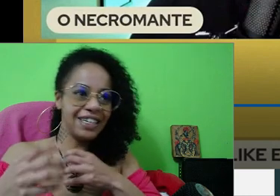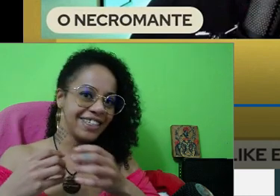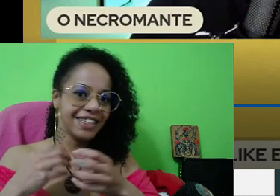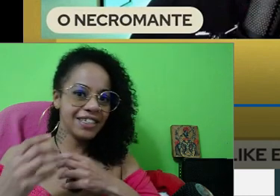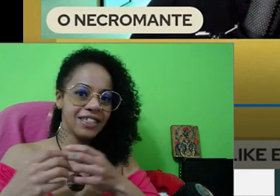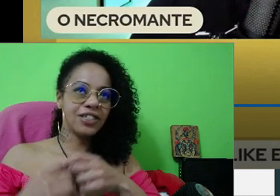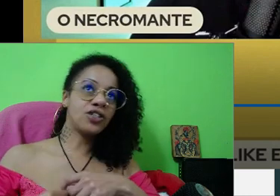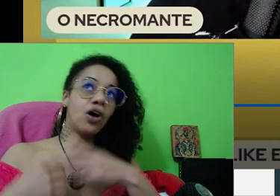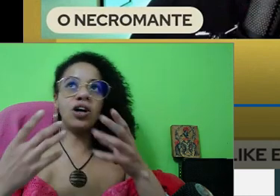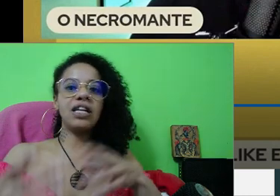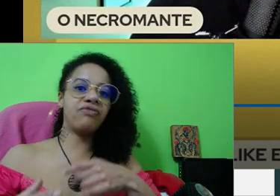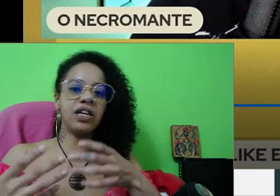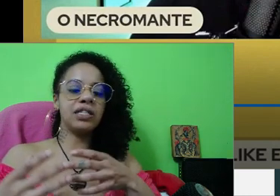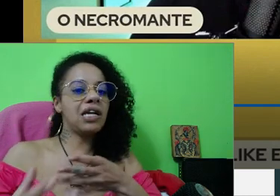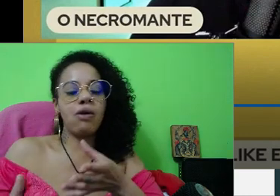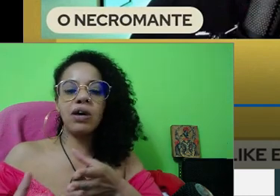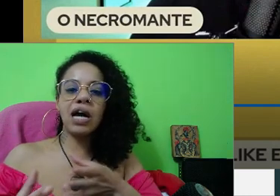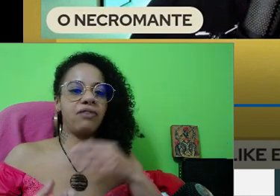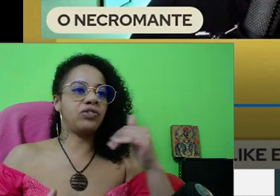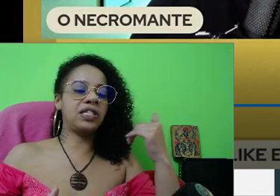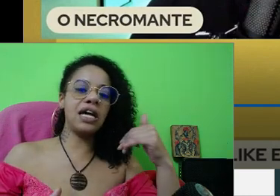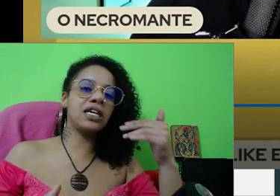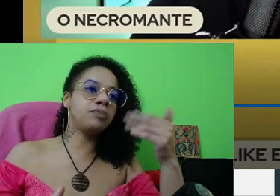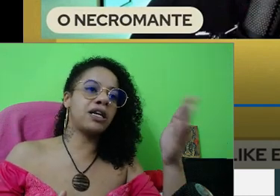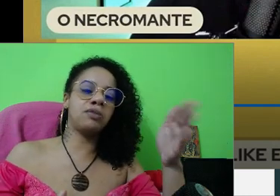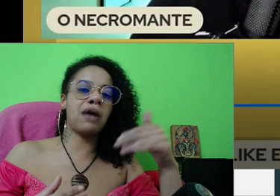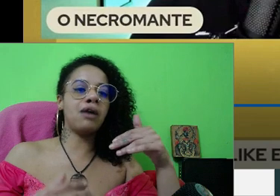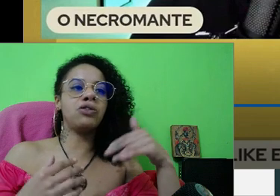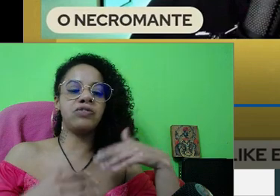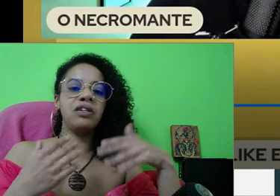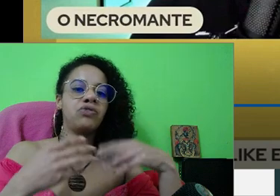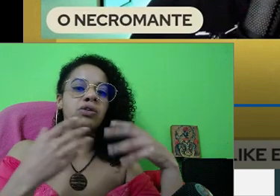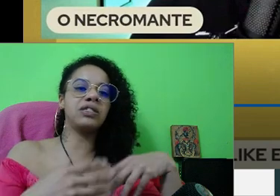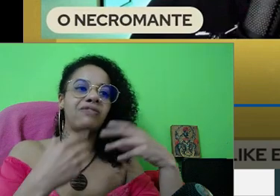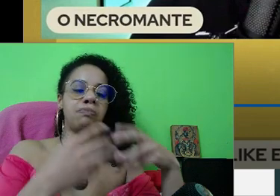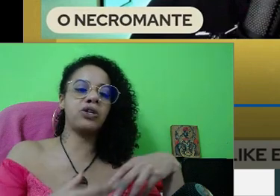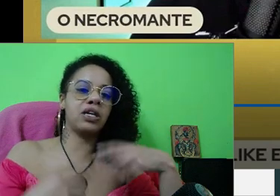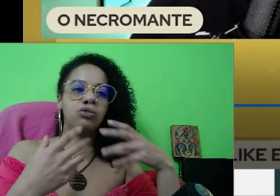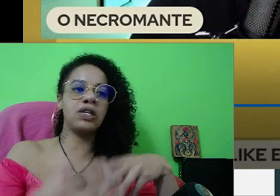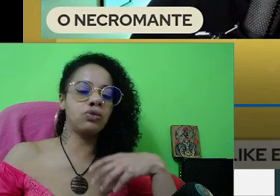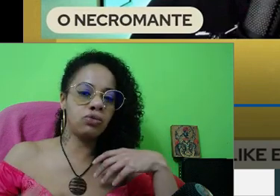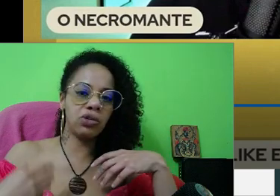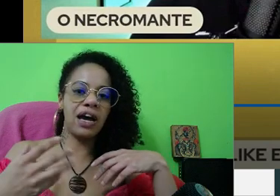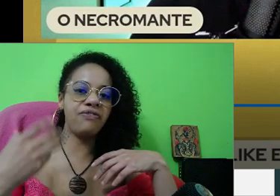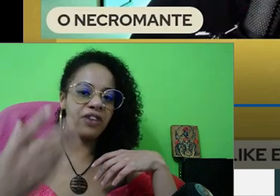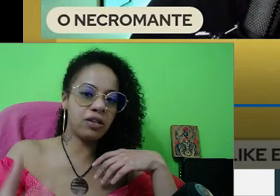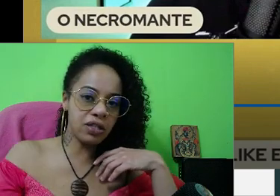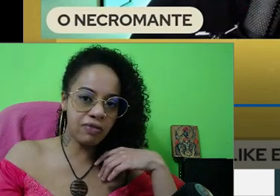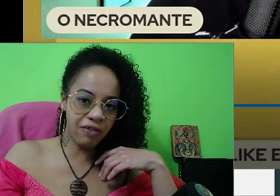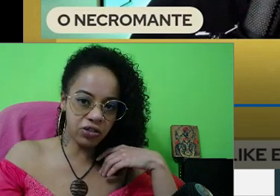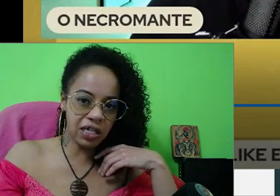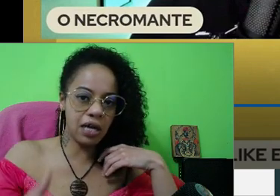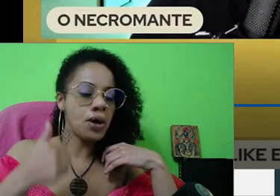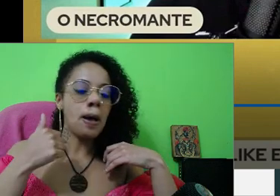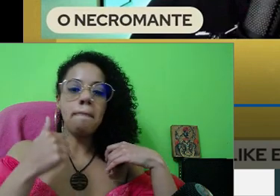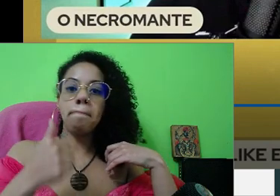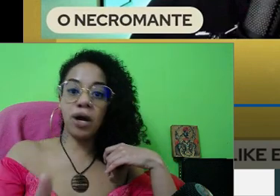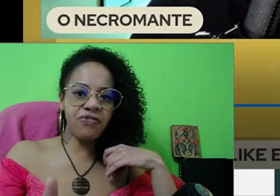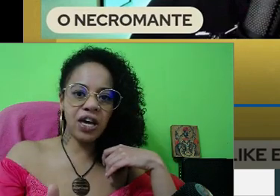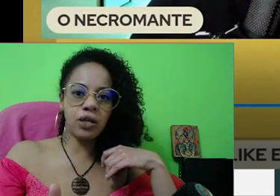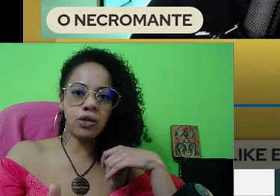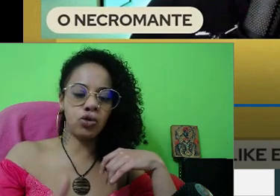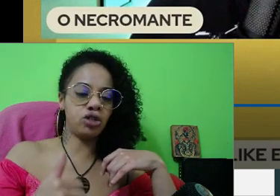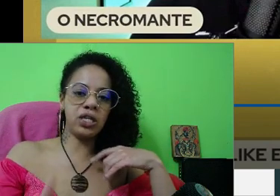tem como assim toda vez não cara você que quis participar quando você viu que eu estava abordando um assunto que é afeto a você